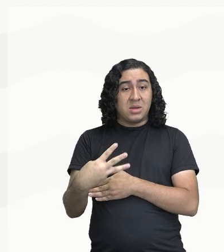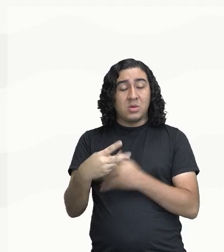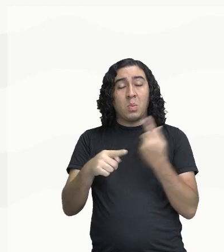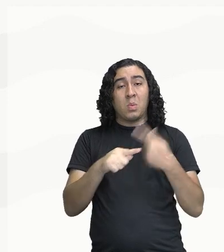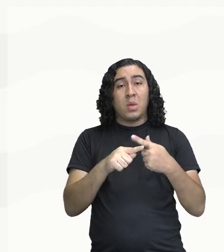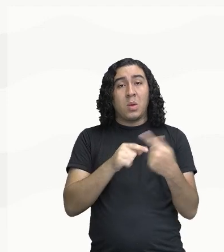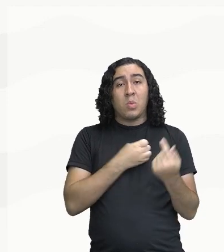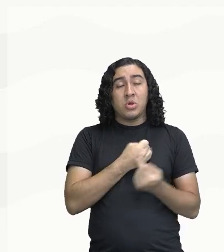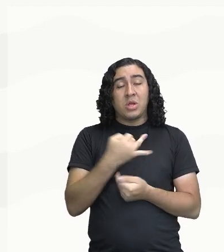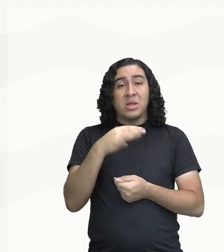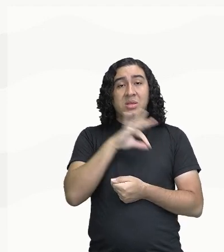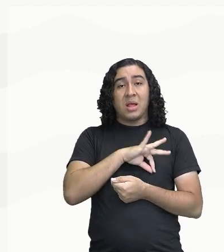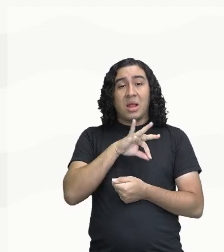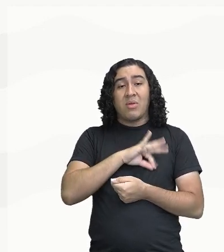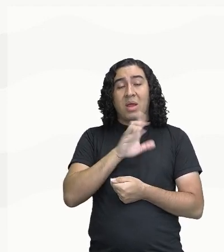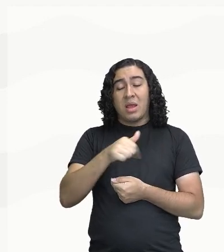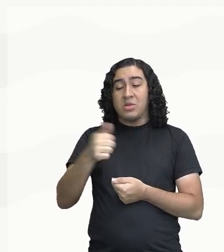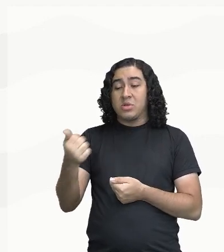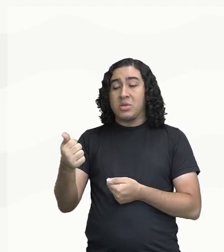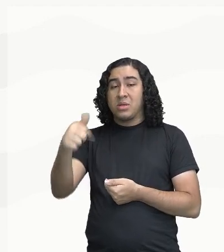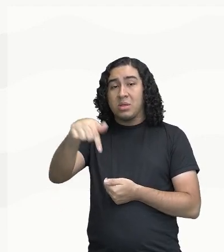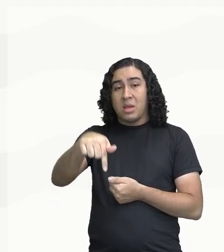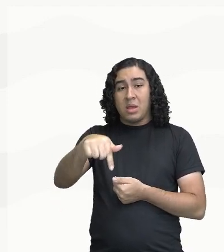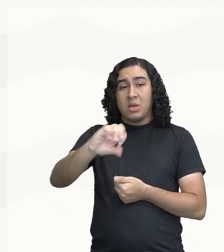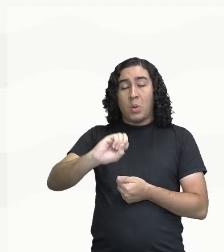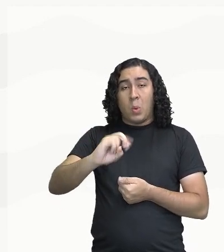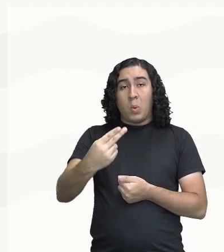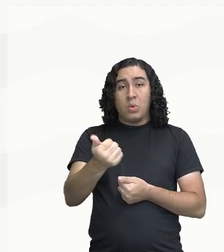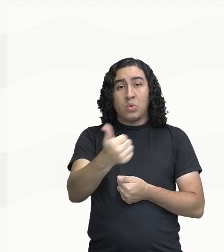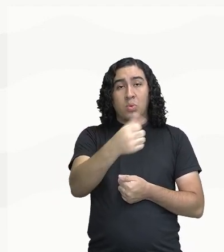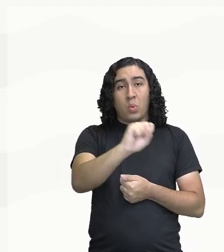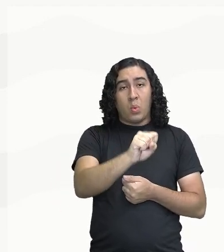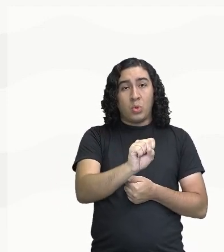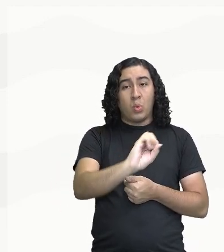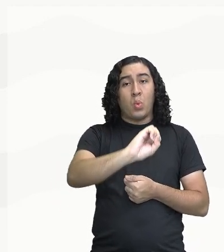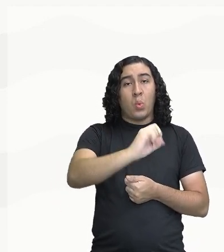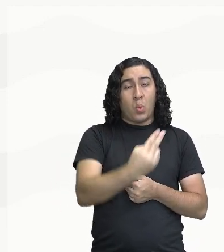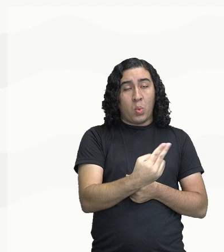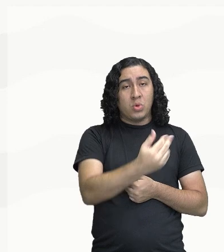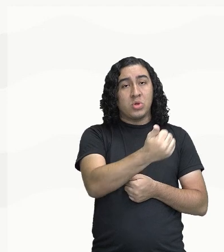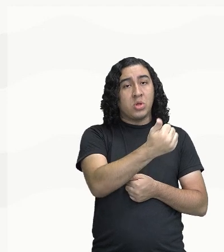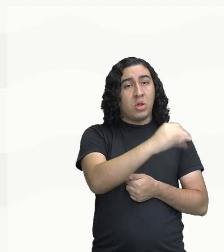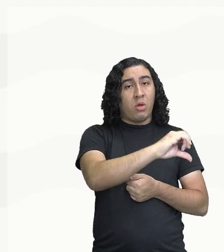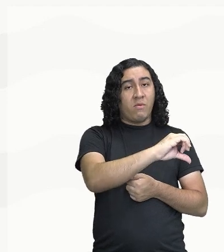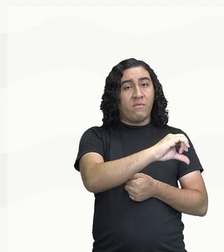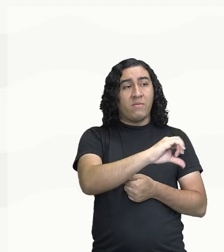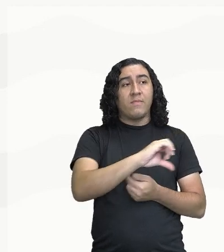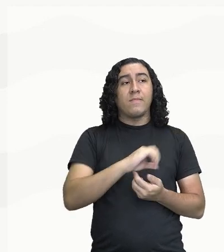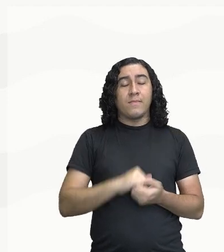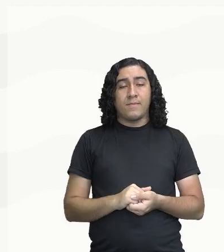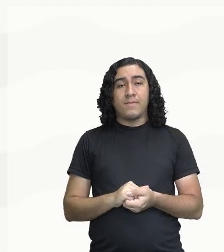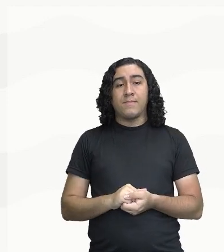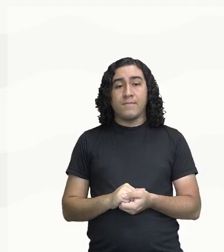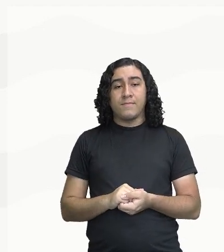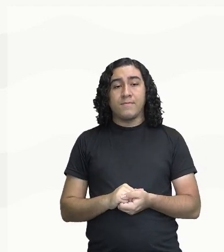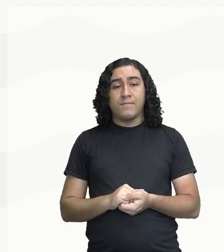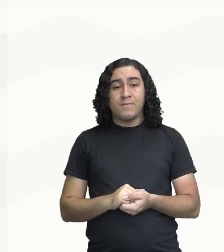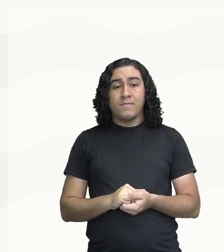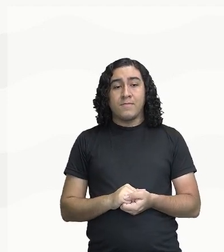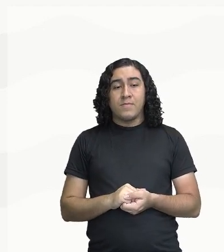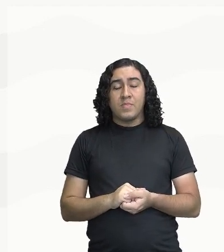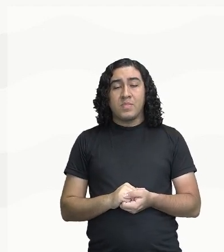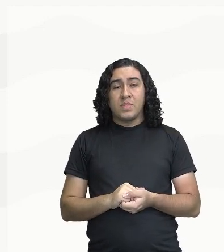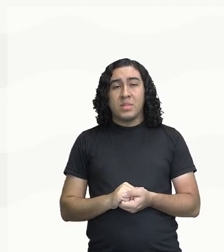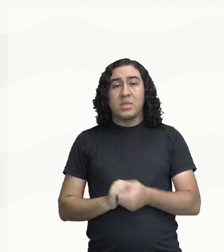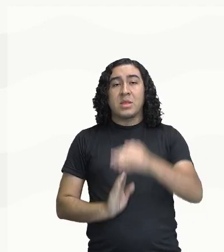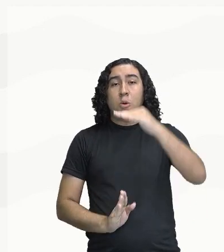de salários é 17, 18 ou 19. Então, o